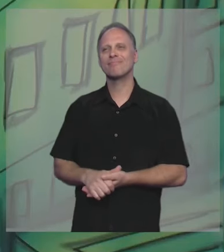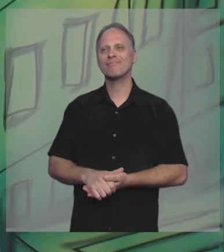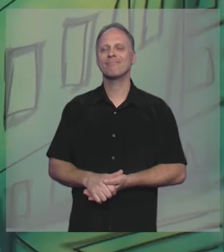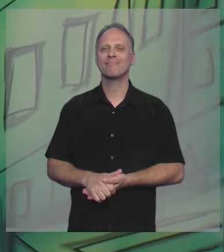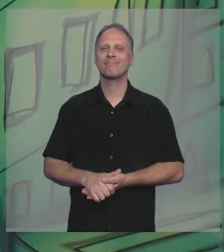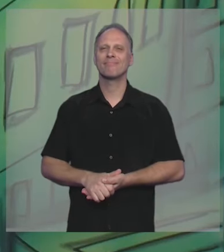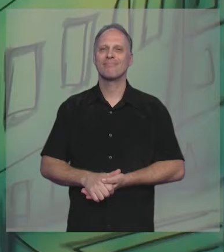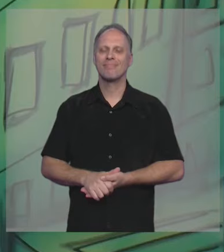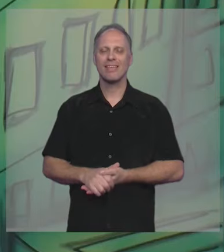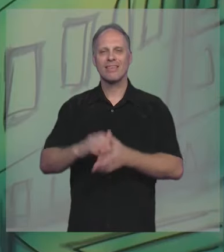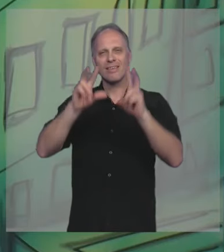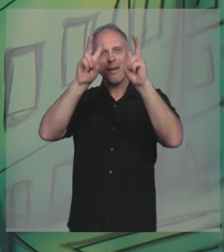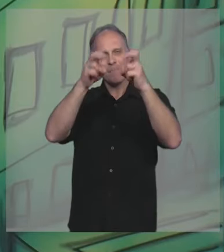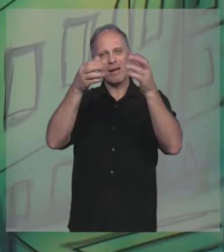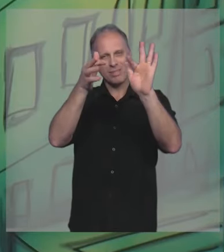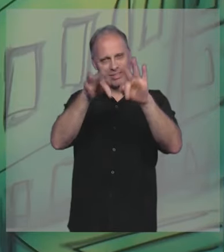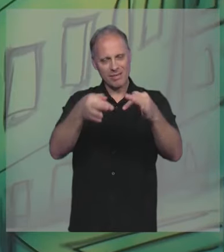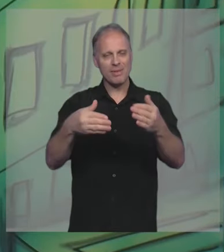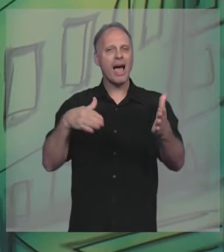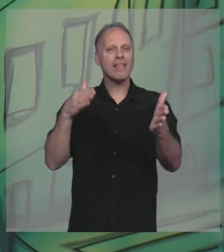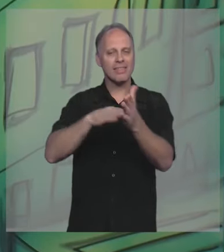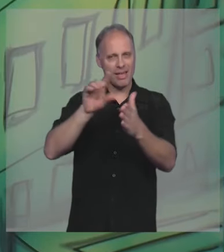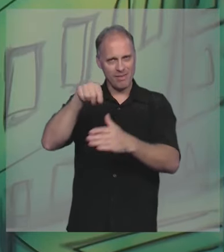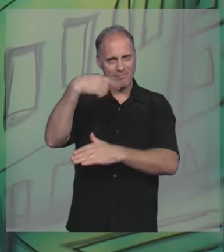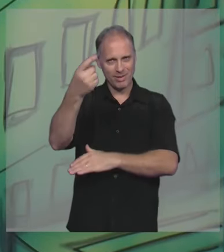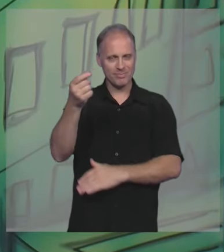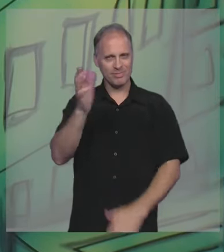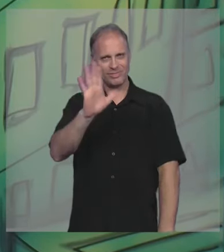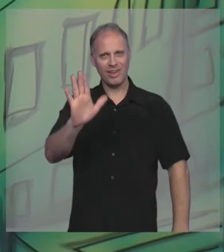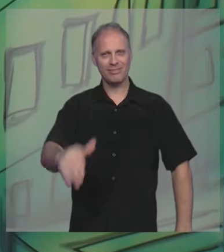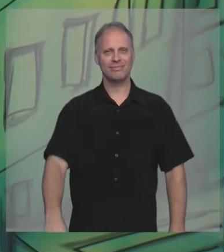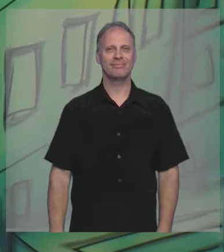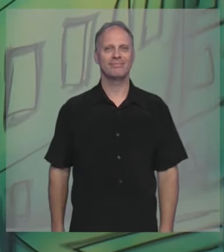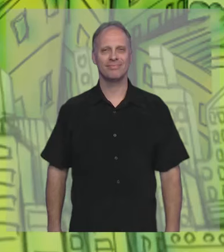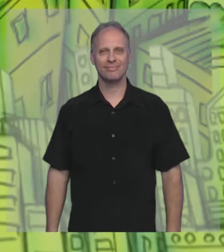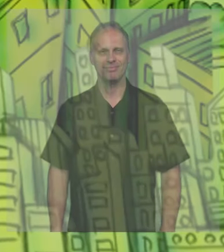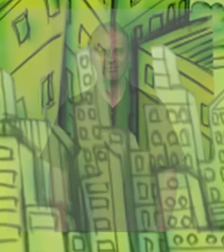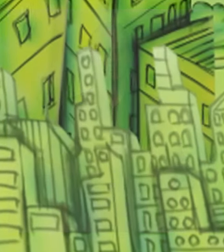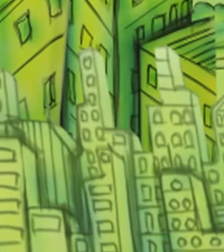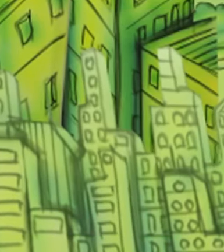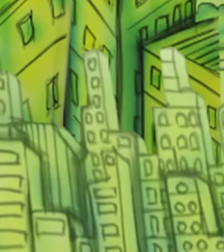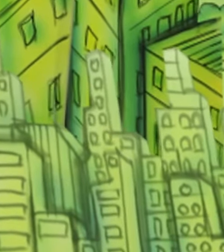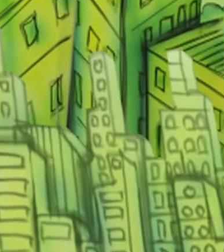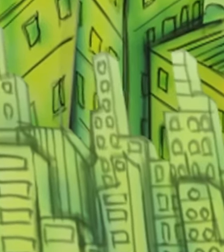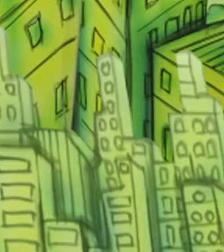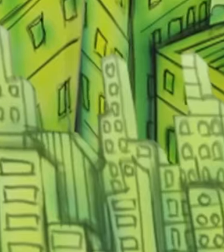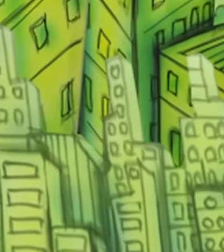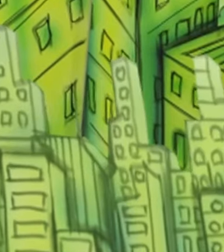O Em Pauta fica por aqui. Até o próximo programa. Tchau!